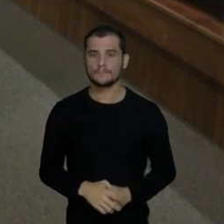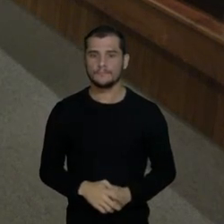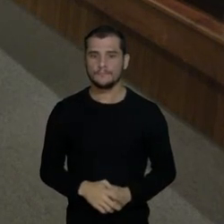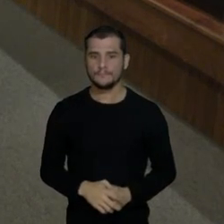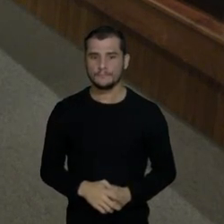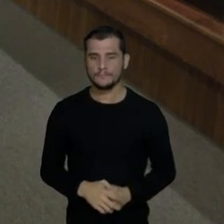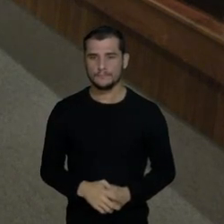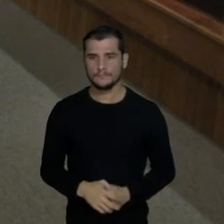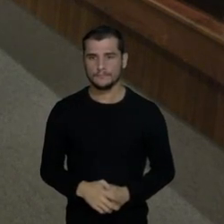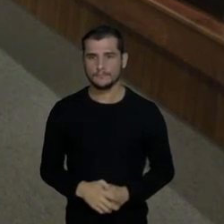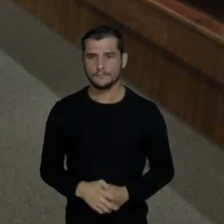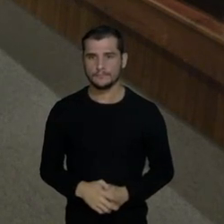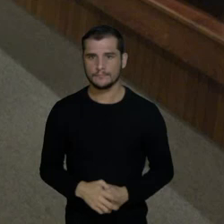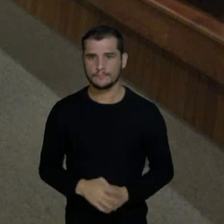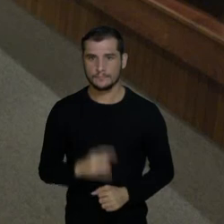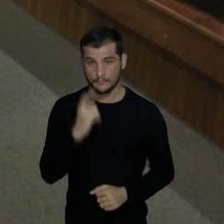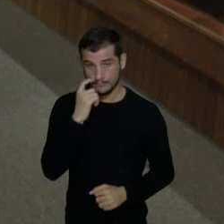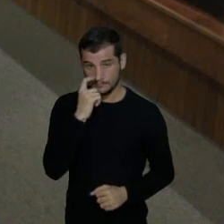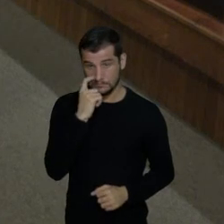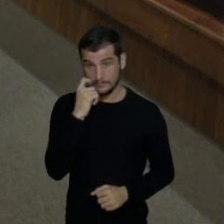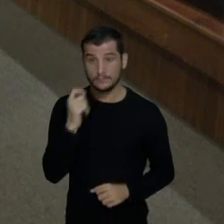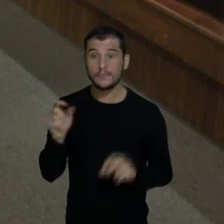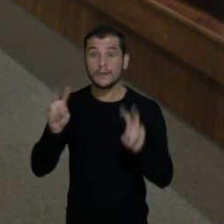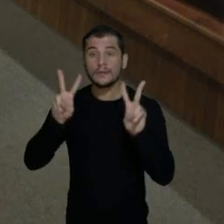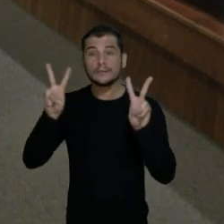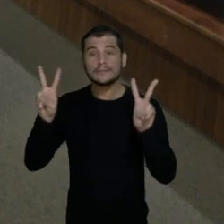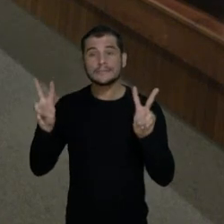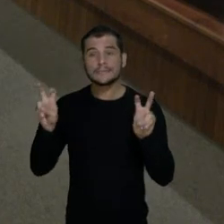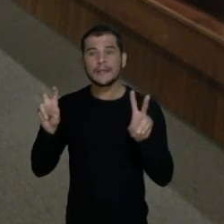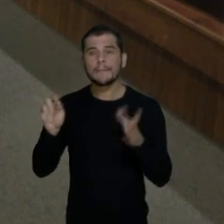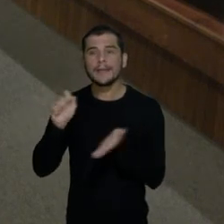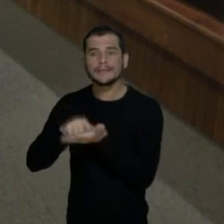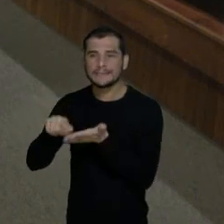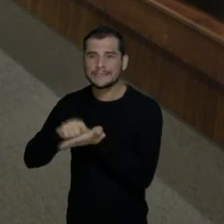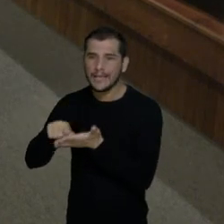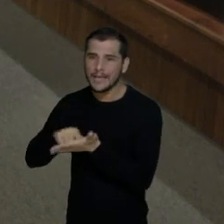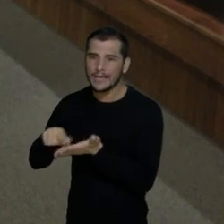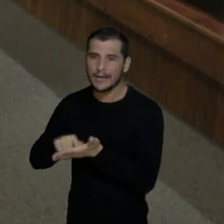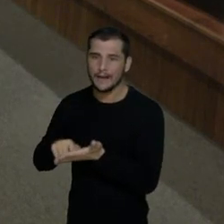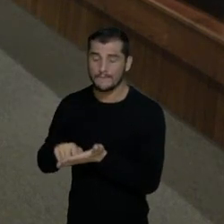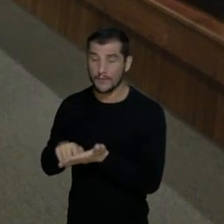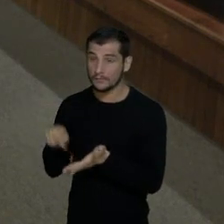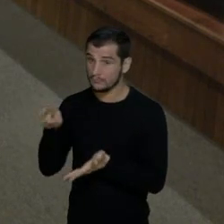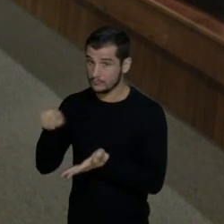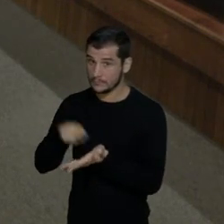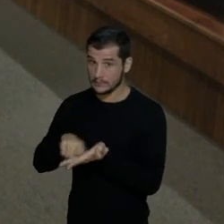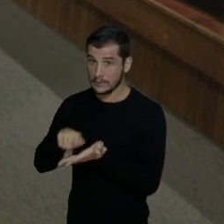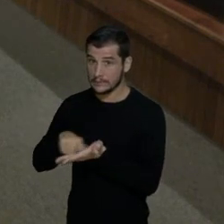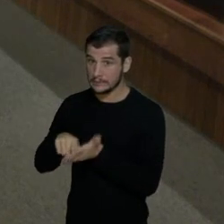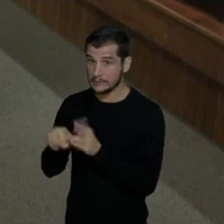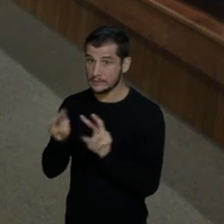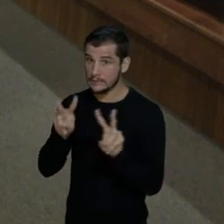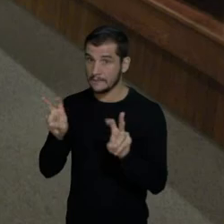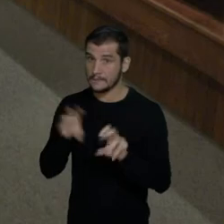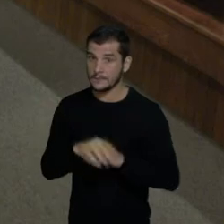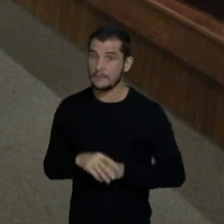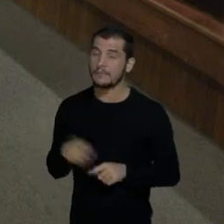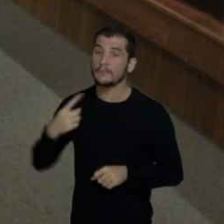né em termos de escrita escrita a gente sabe